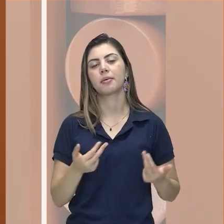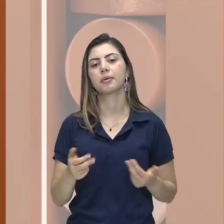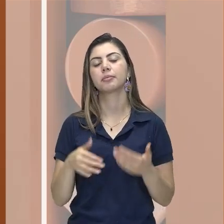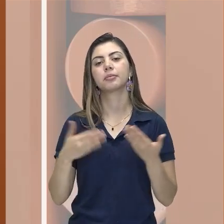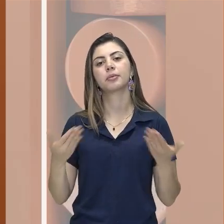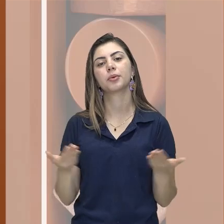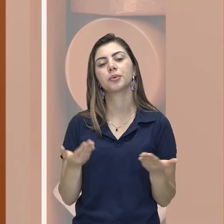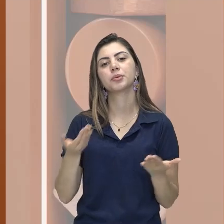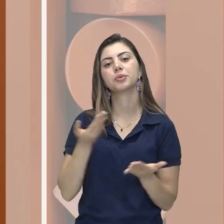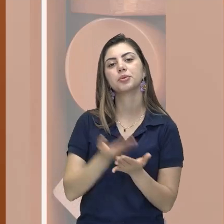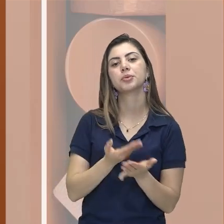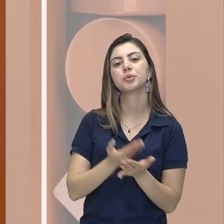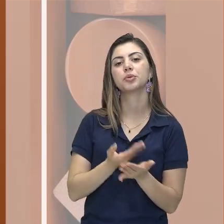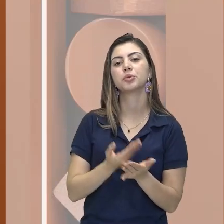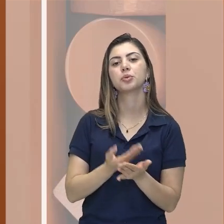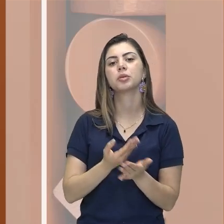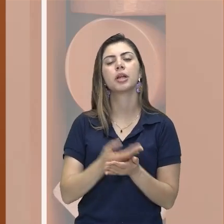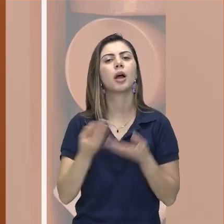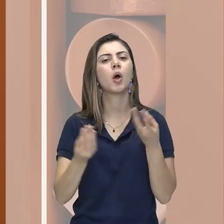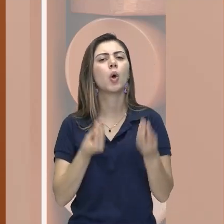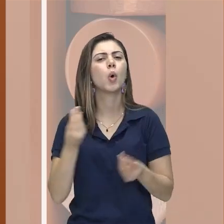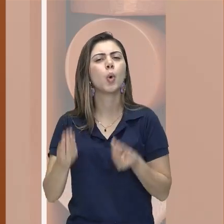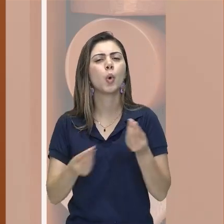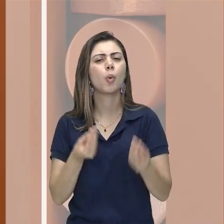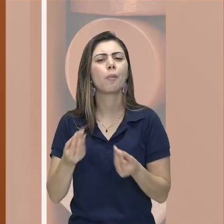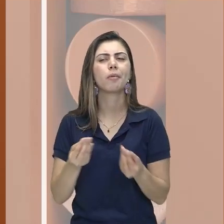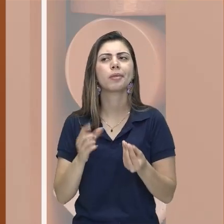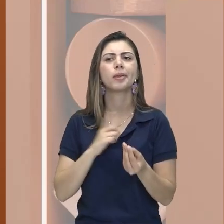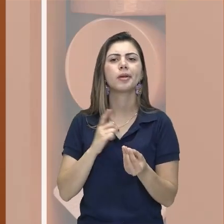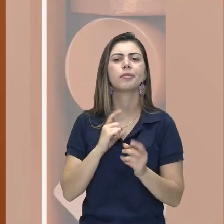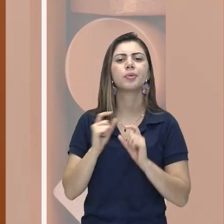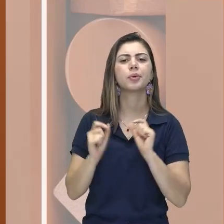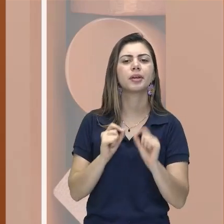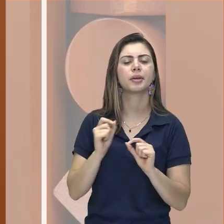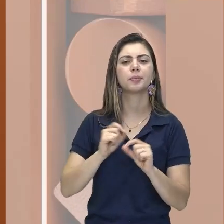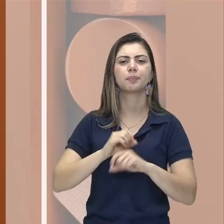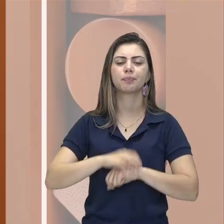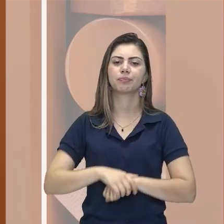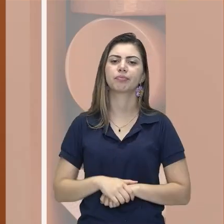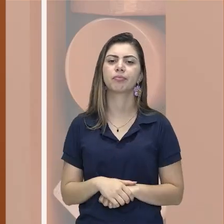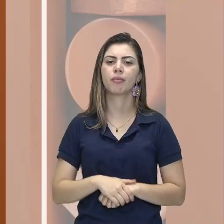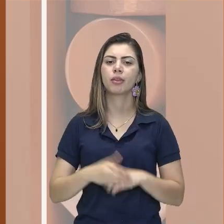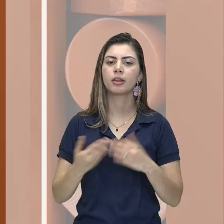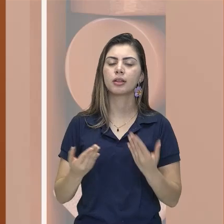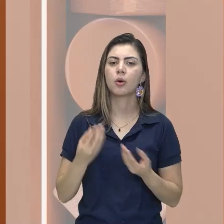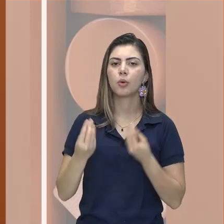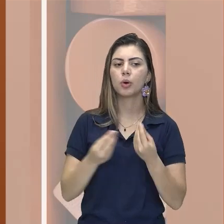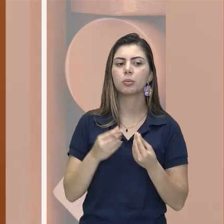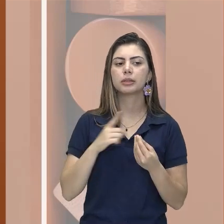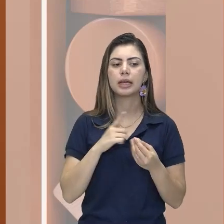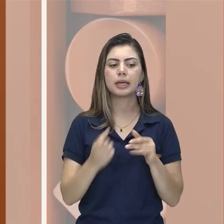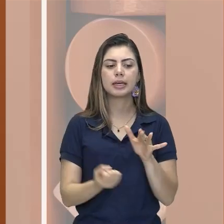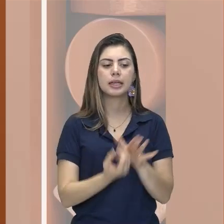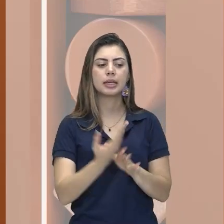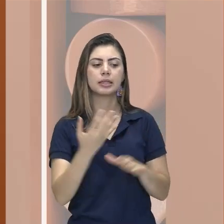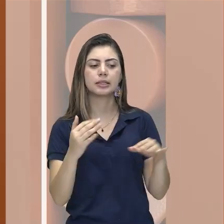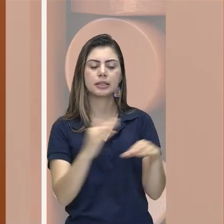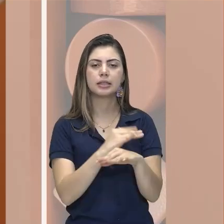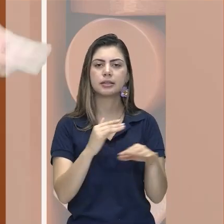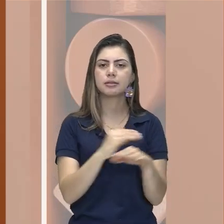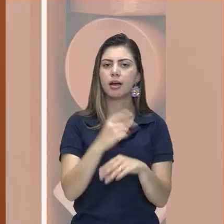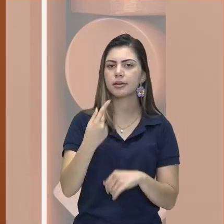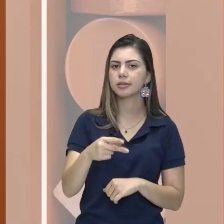a questão, né, de como ocorreu o processo de urbanização no território